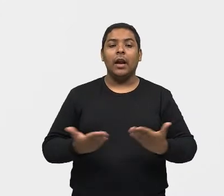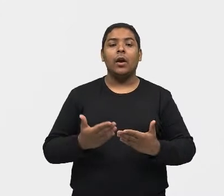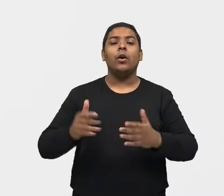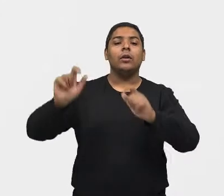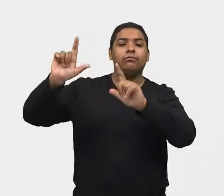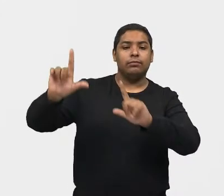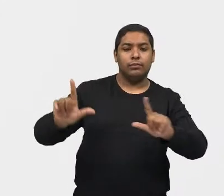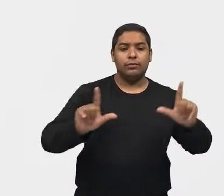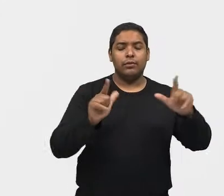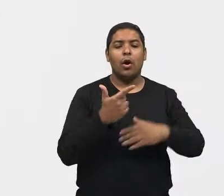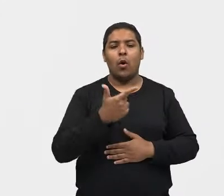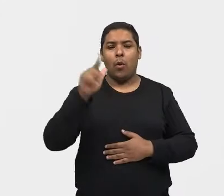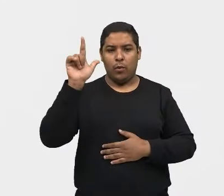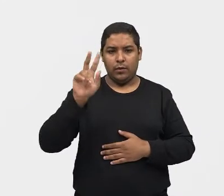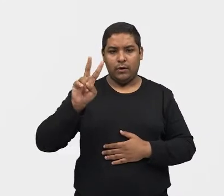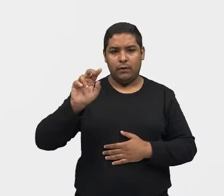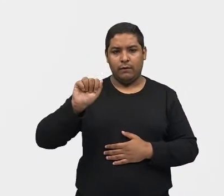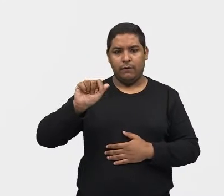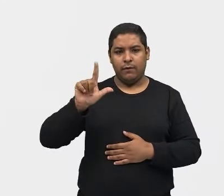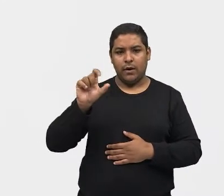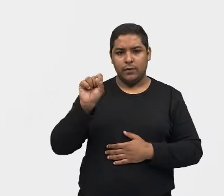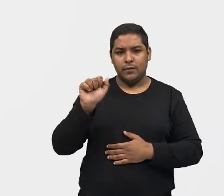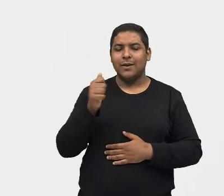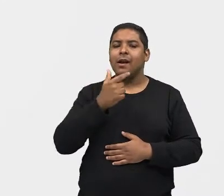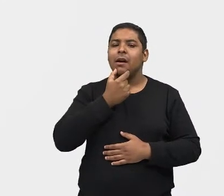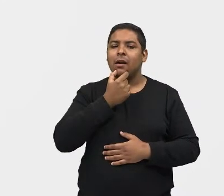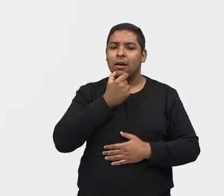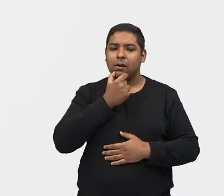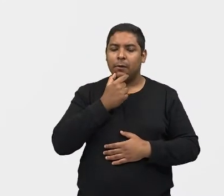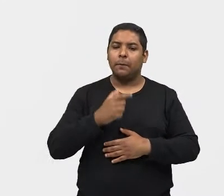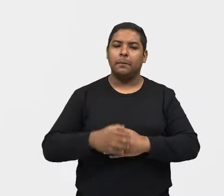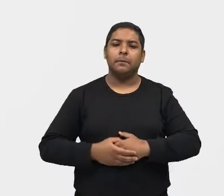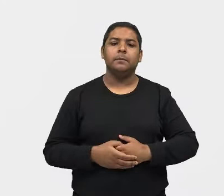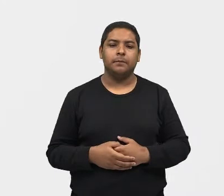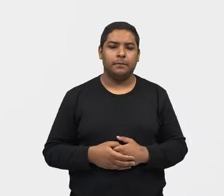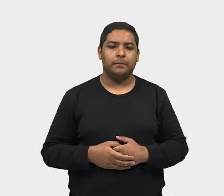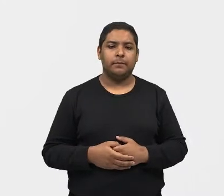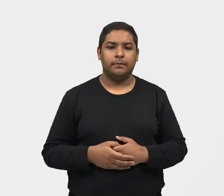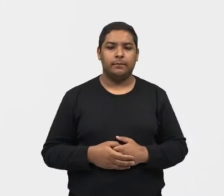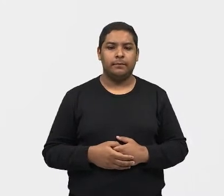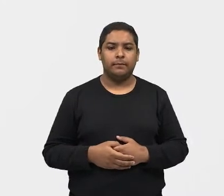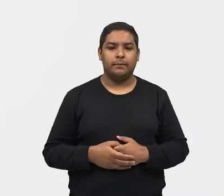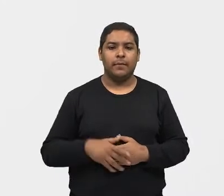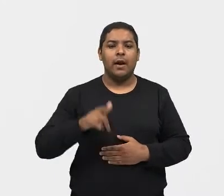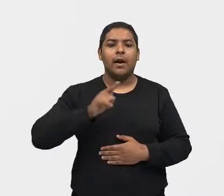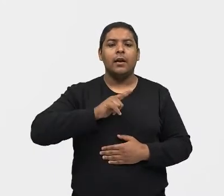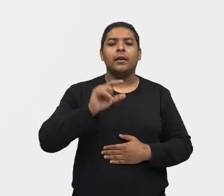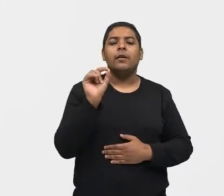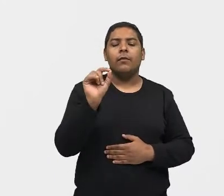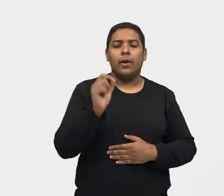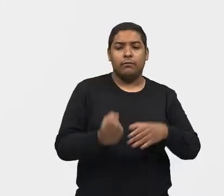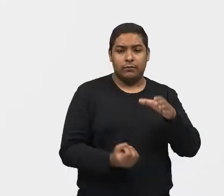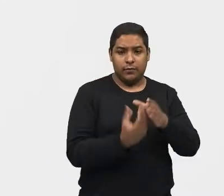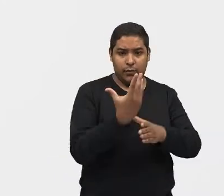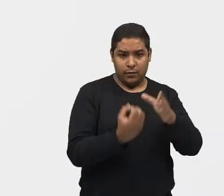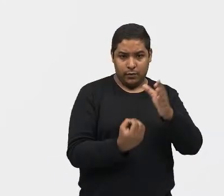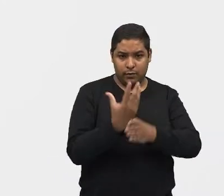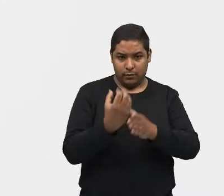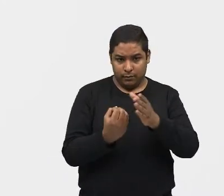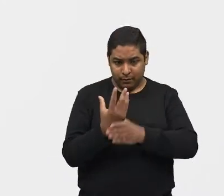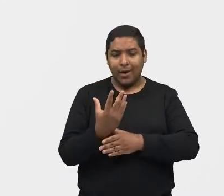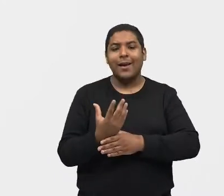tem um diferencial, que é a valsa inglesa. A valsa inglesa teve as mesmas origens que a